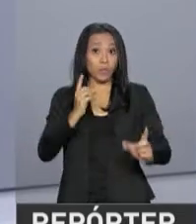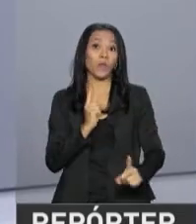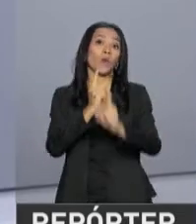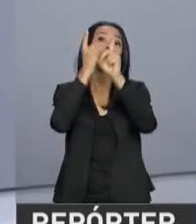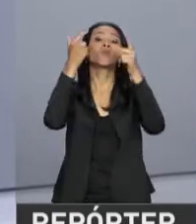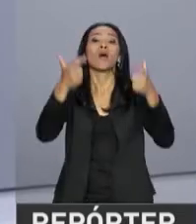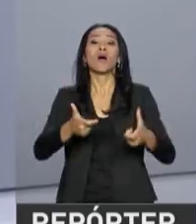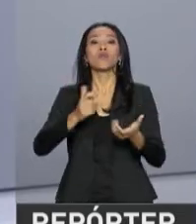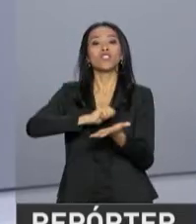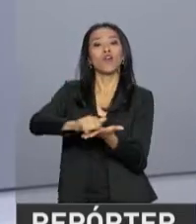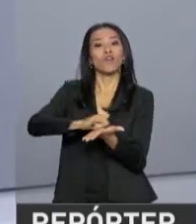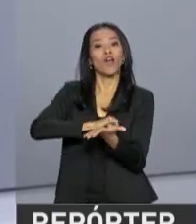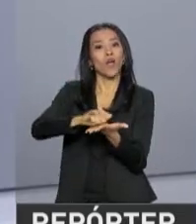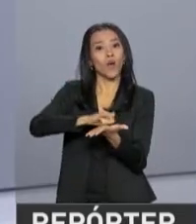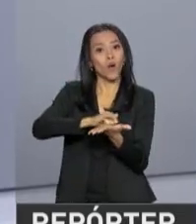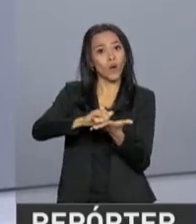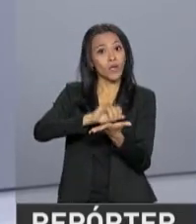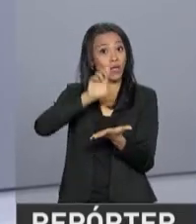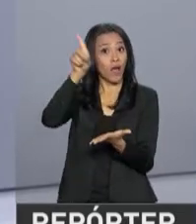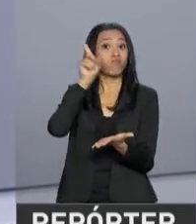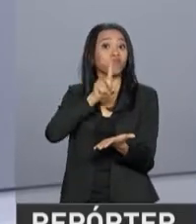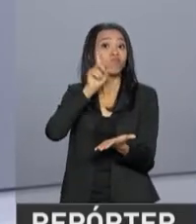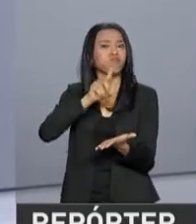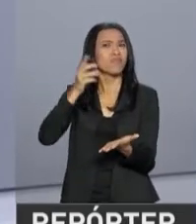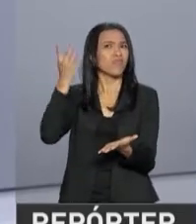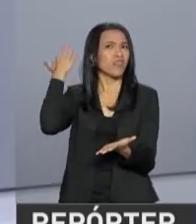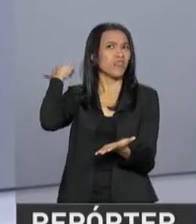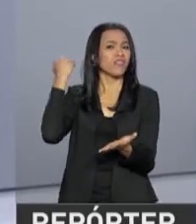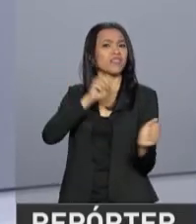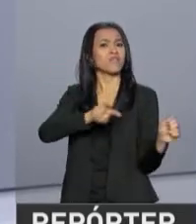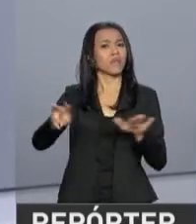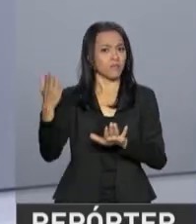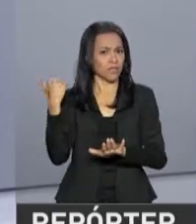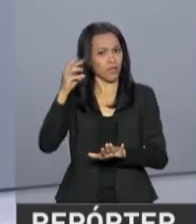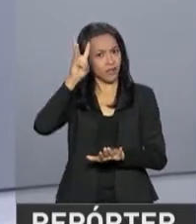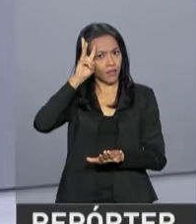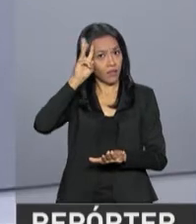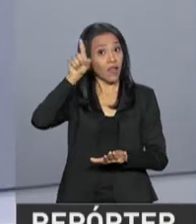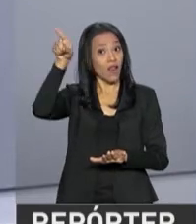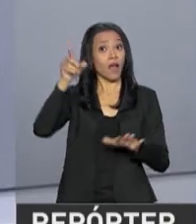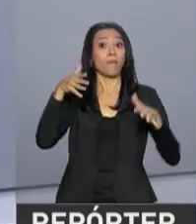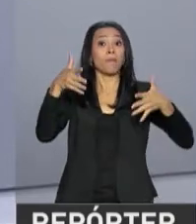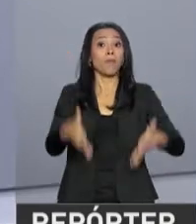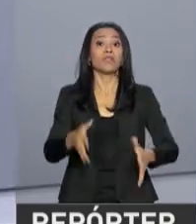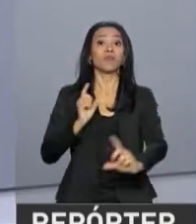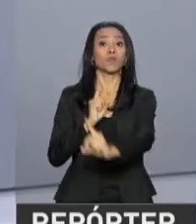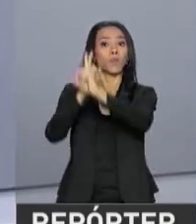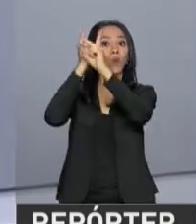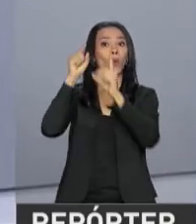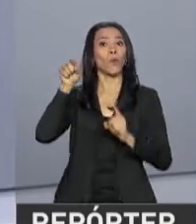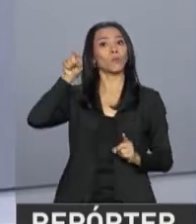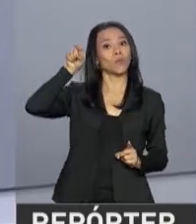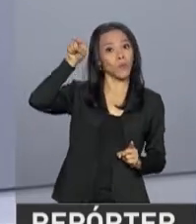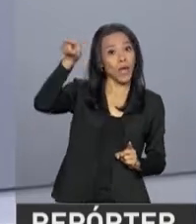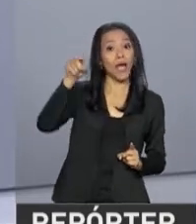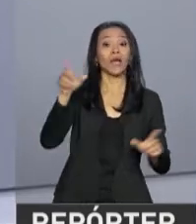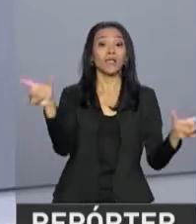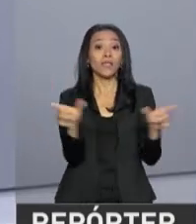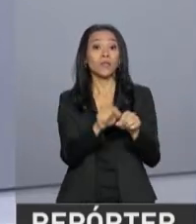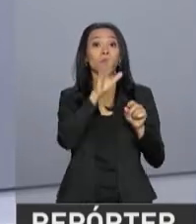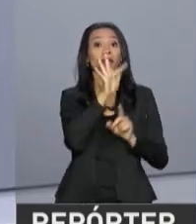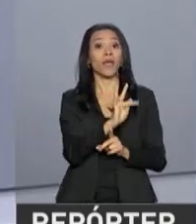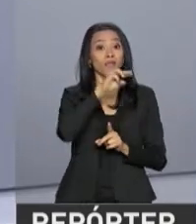York. Guardia está nos Estados Unidos desde terça-feira da semana passada, onde participou dos encontros de primavera do Fundo